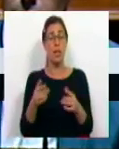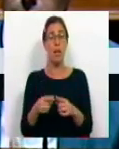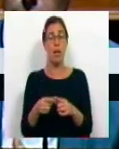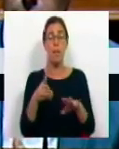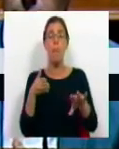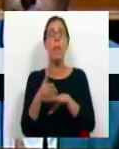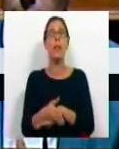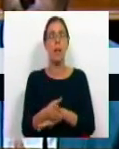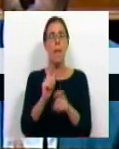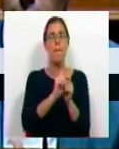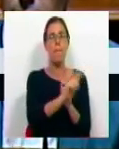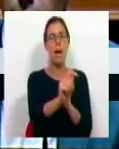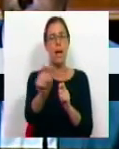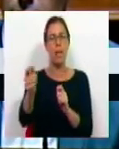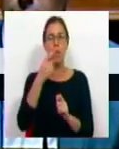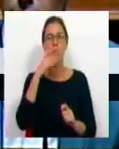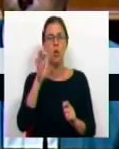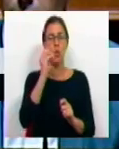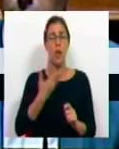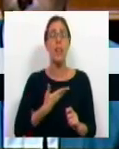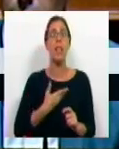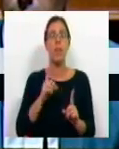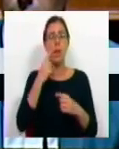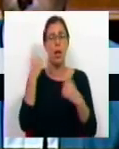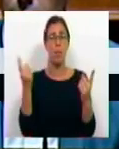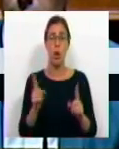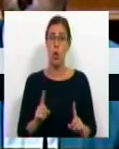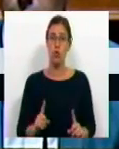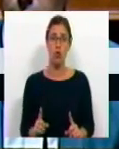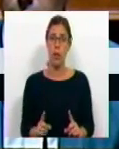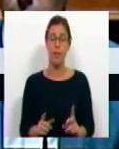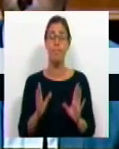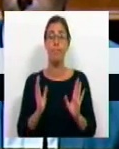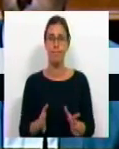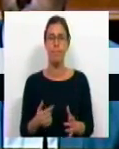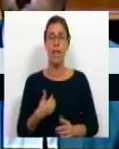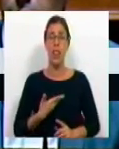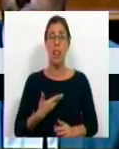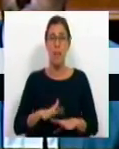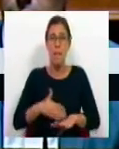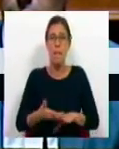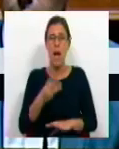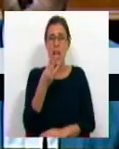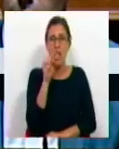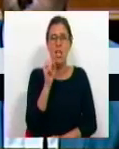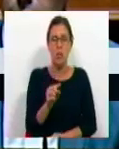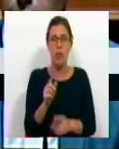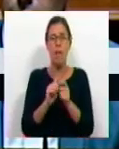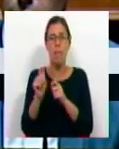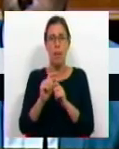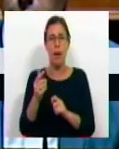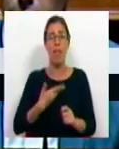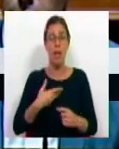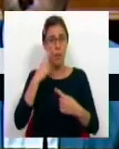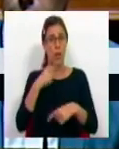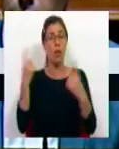ir diretamente para o pagamento de juros de dívida pública. E não chega. É preciso que ainda nos endividemos em mais 3.000 para pagar os juros de